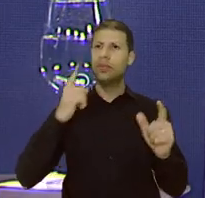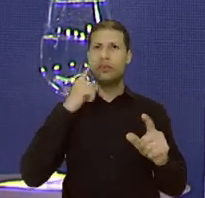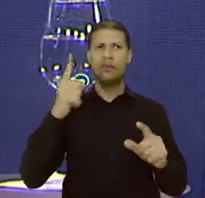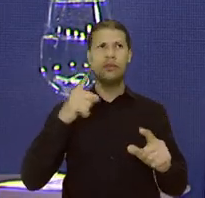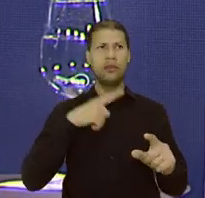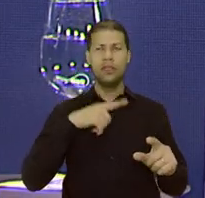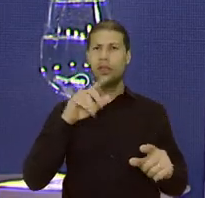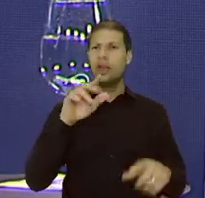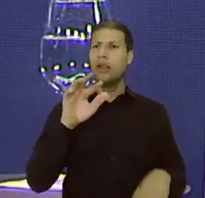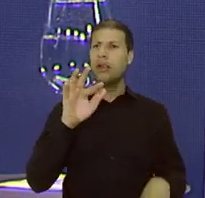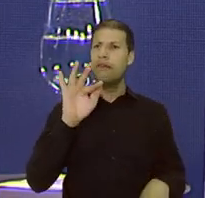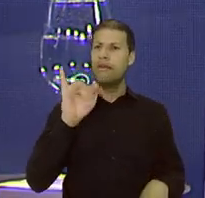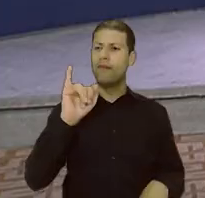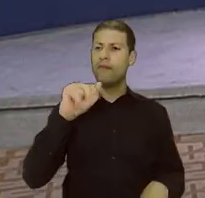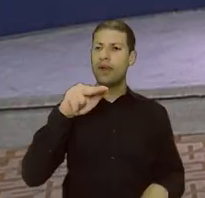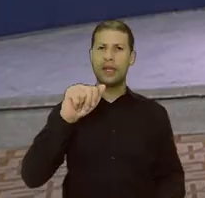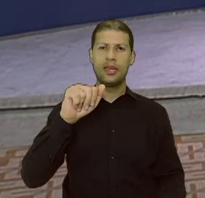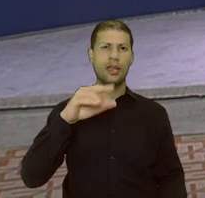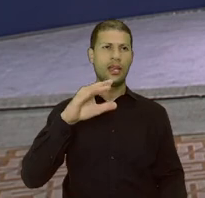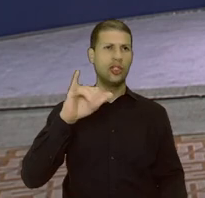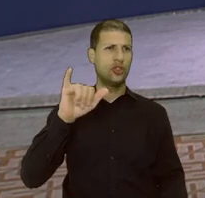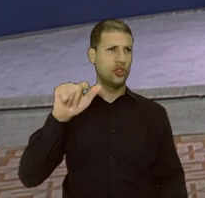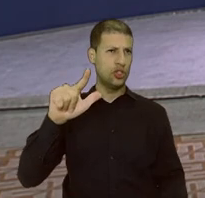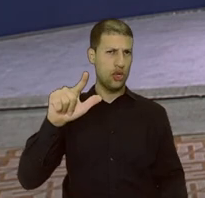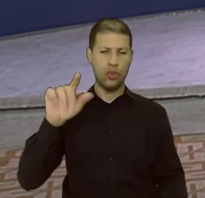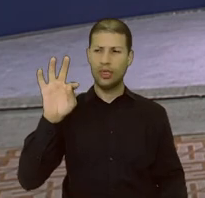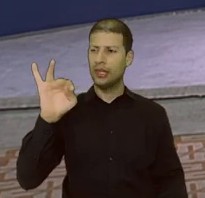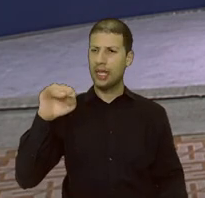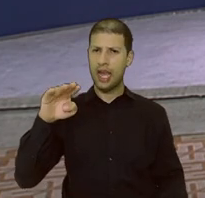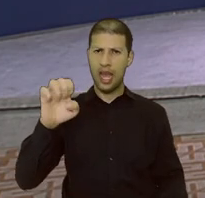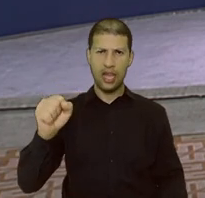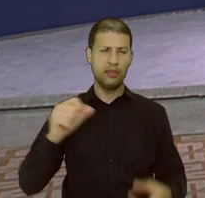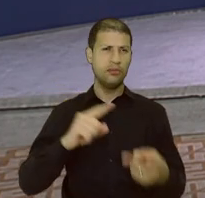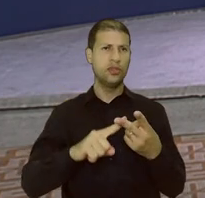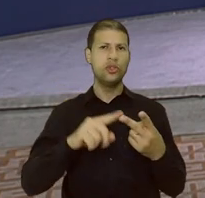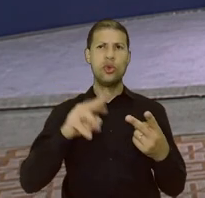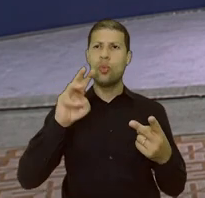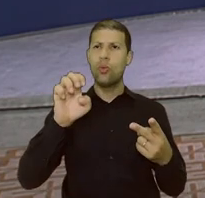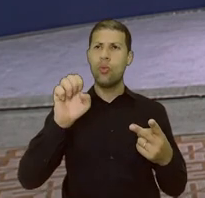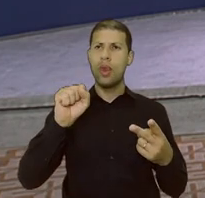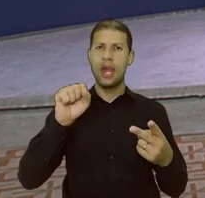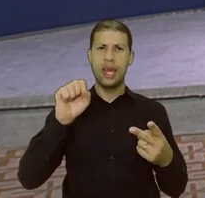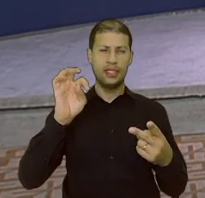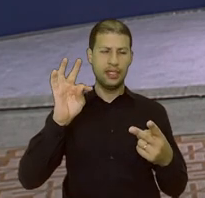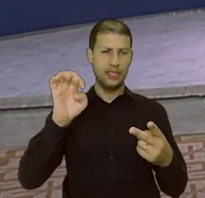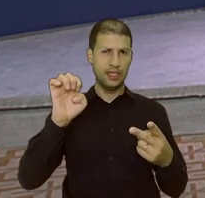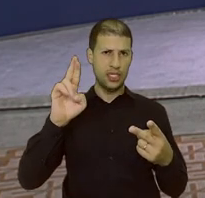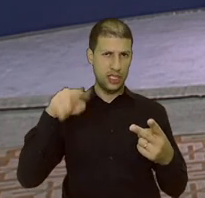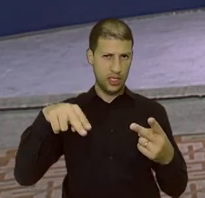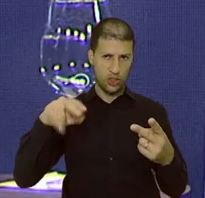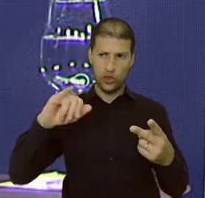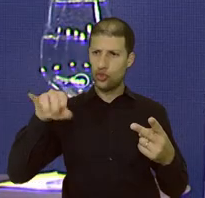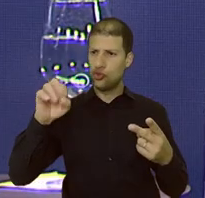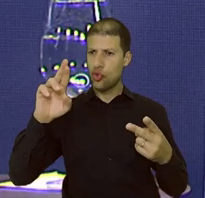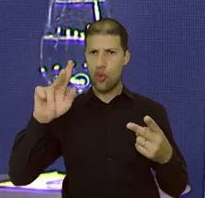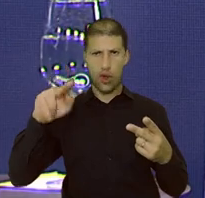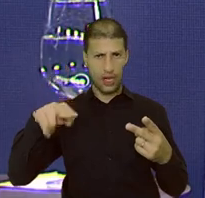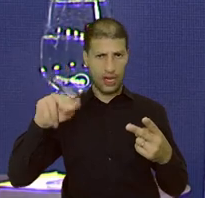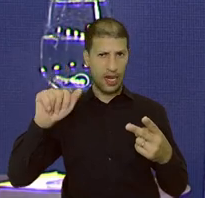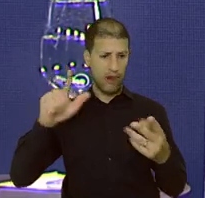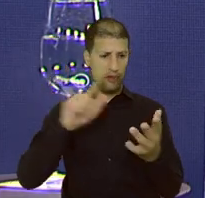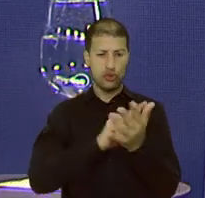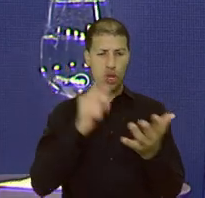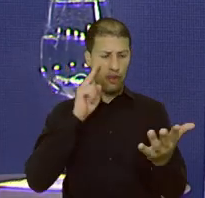times de German e seria legal a gente saber um pouco antes que que você tá vendo aí que vale a gente acompanhar não só